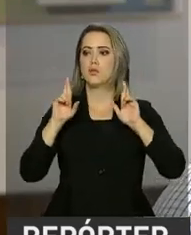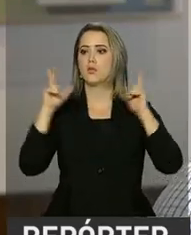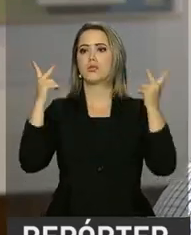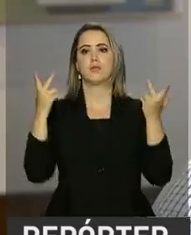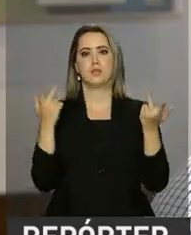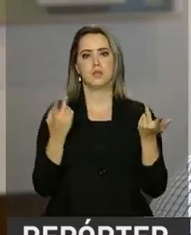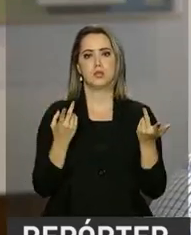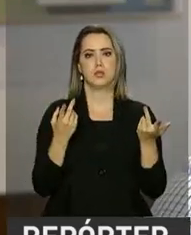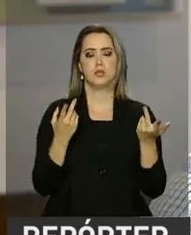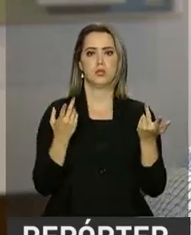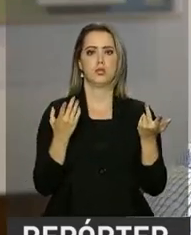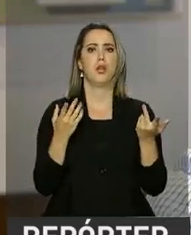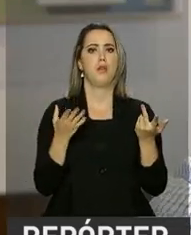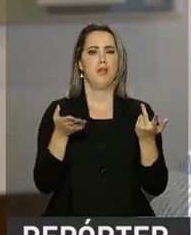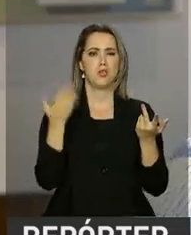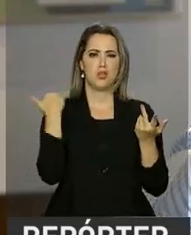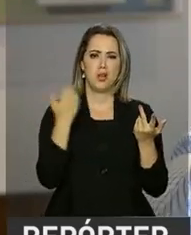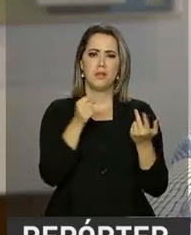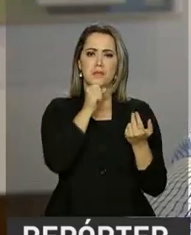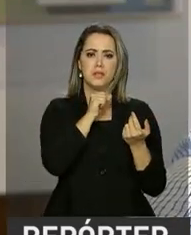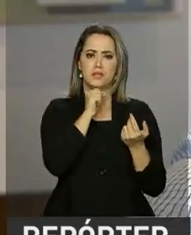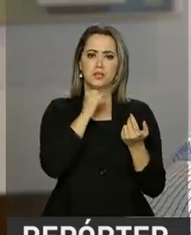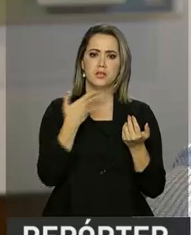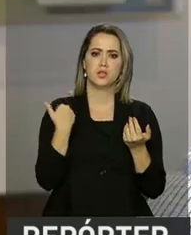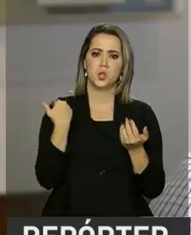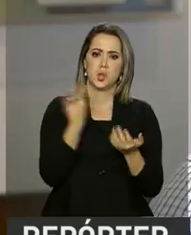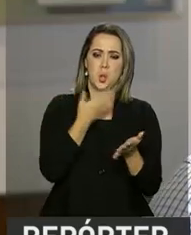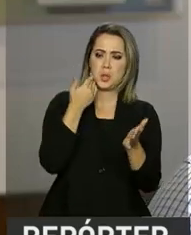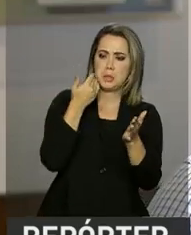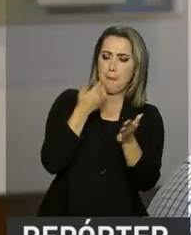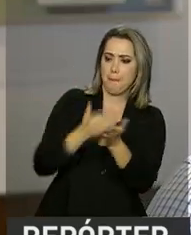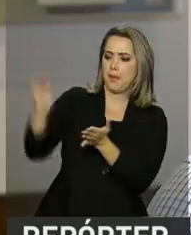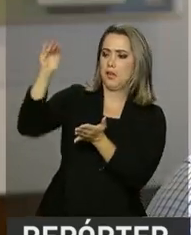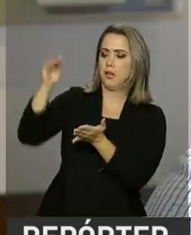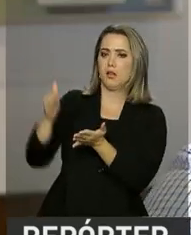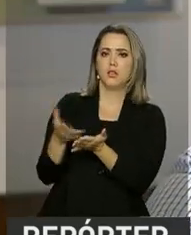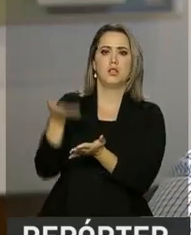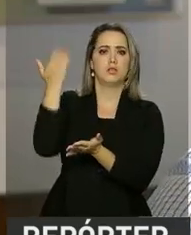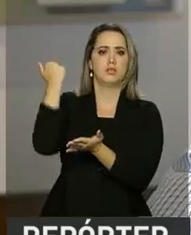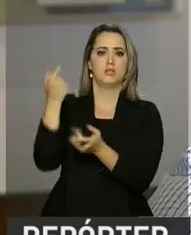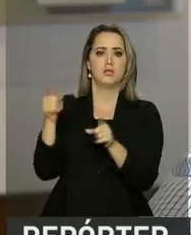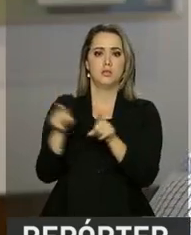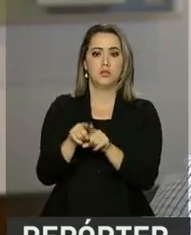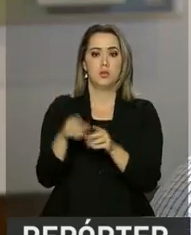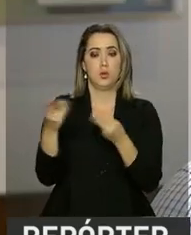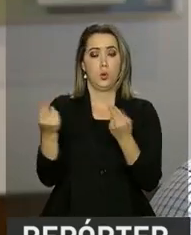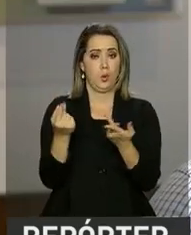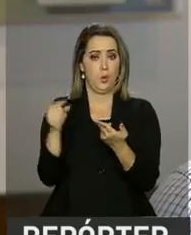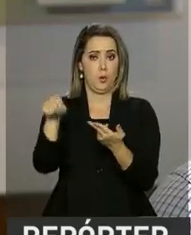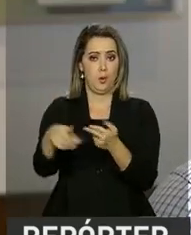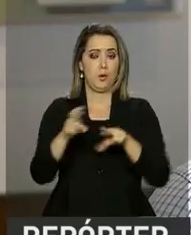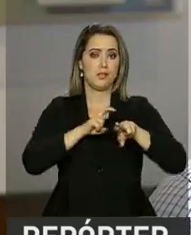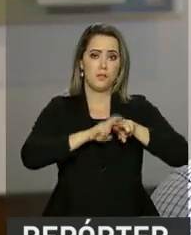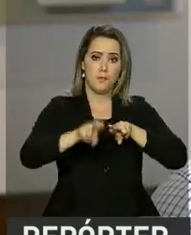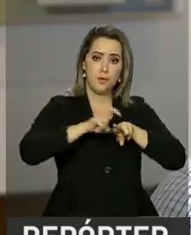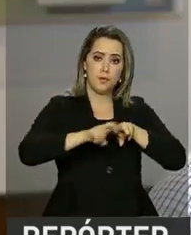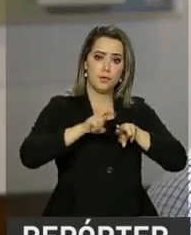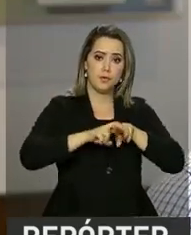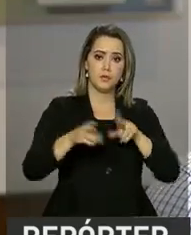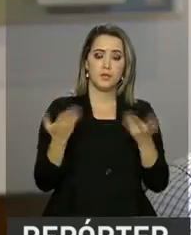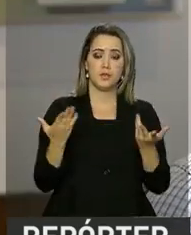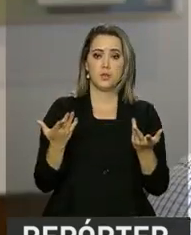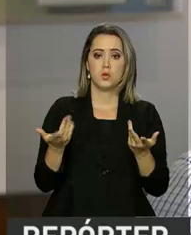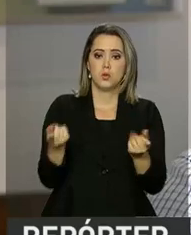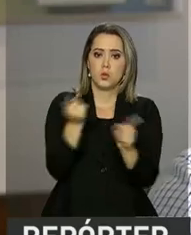ultrapassado então nós damos um tapa nos contratos de concessão hoje vigente como é o caso das concessões de ferrovias